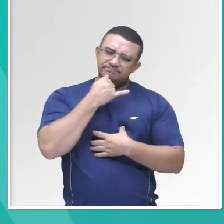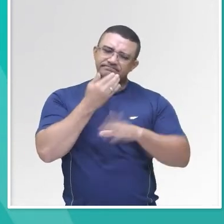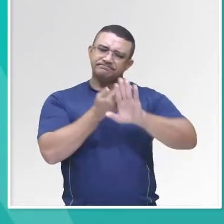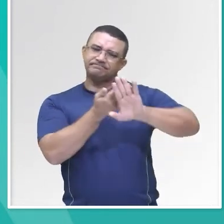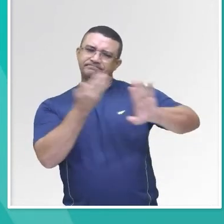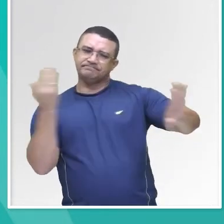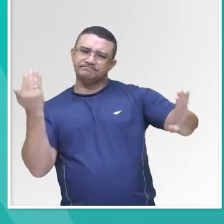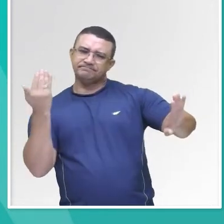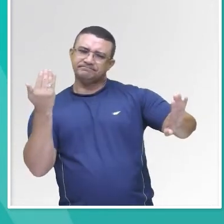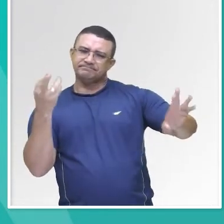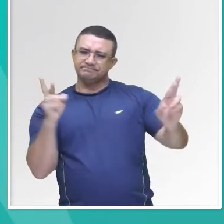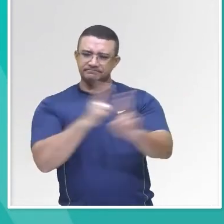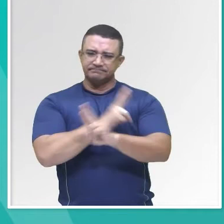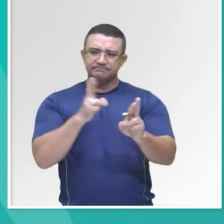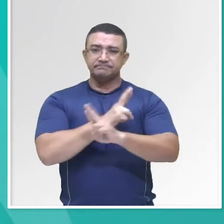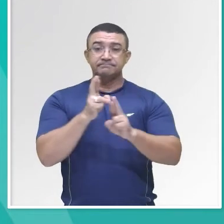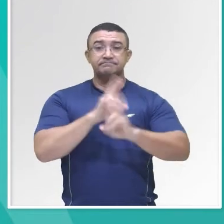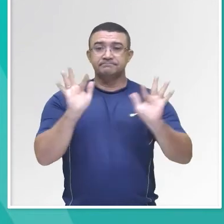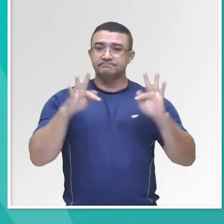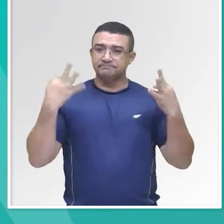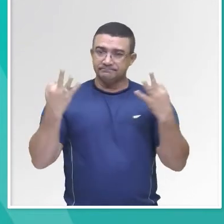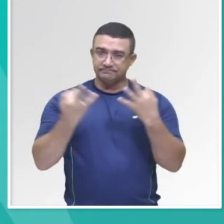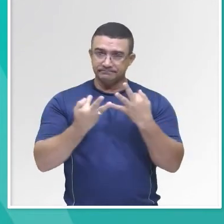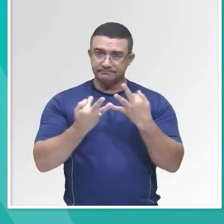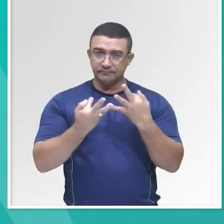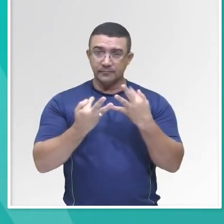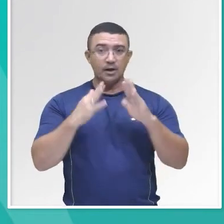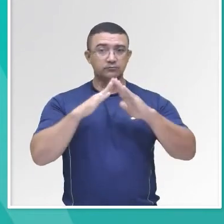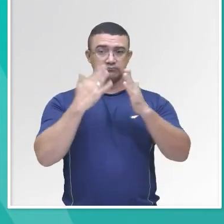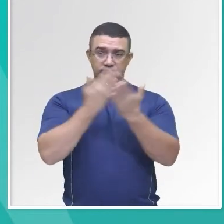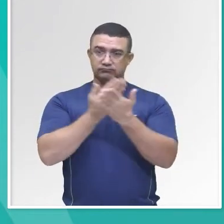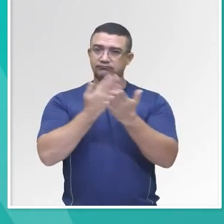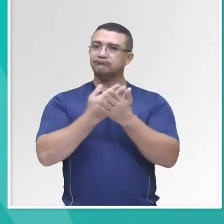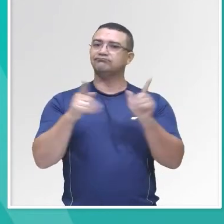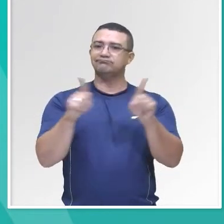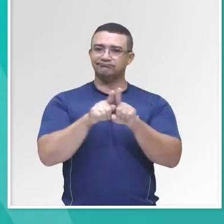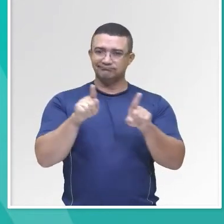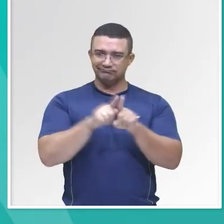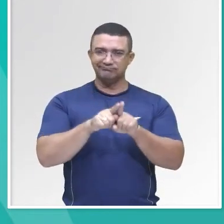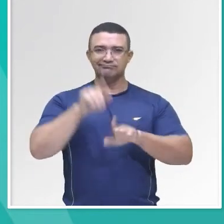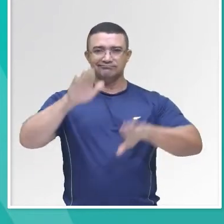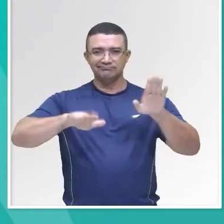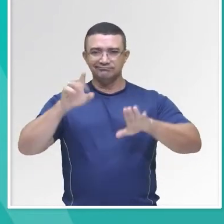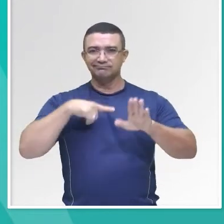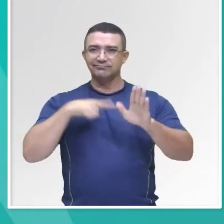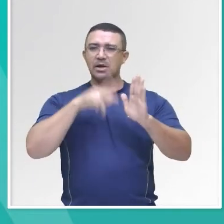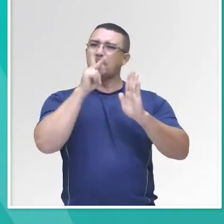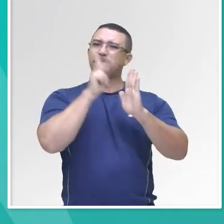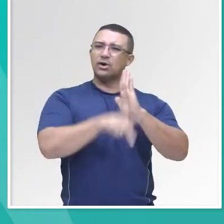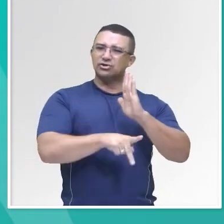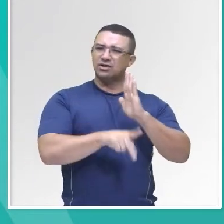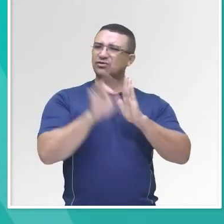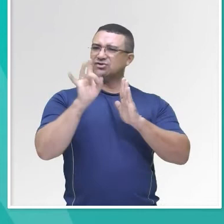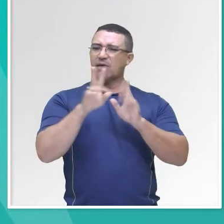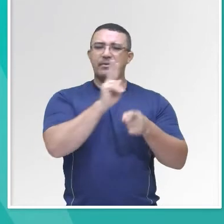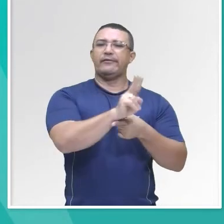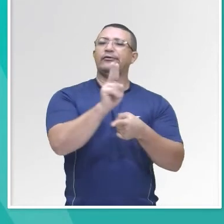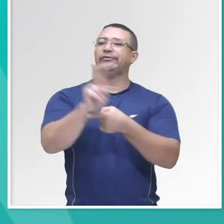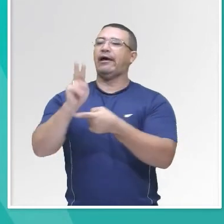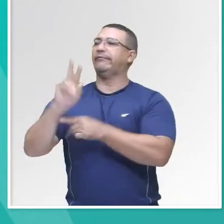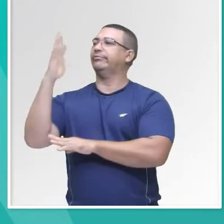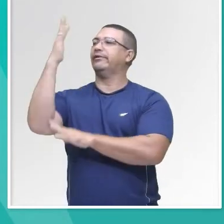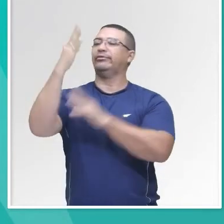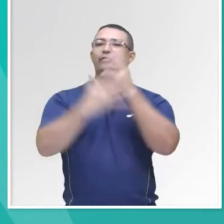relações familiares. As escolas se dedicam a projetos de preservação da natureza e de práticas